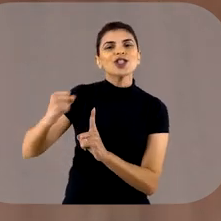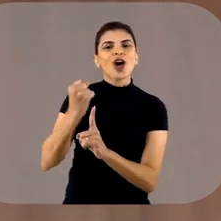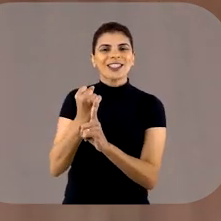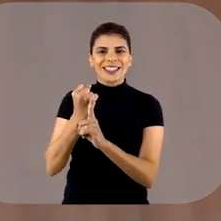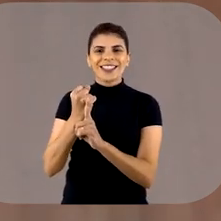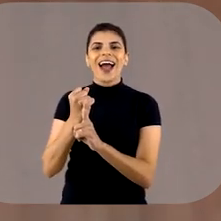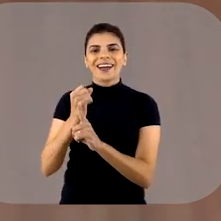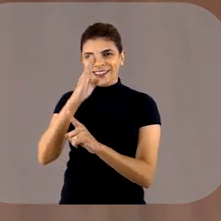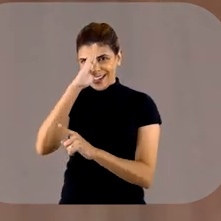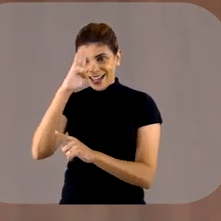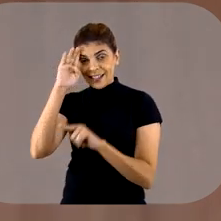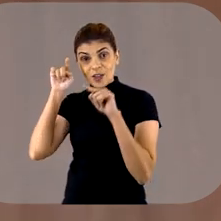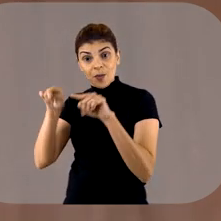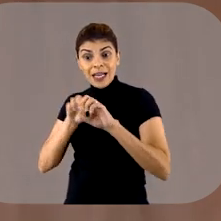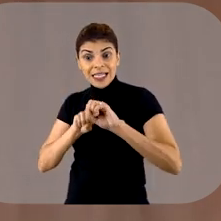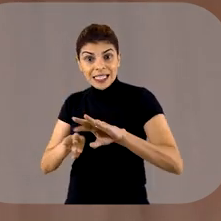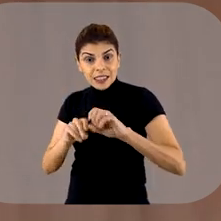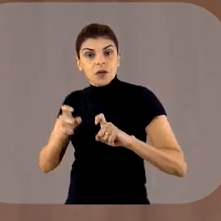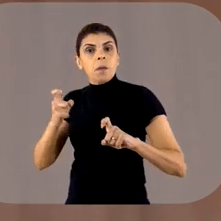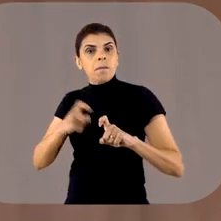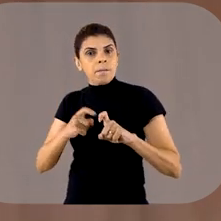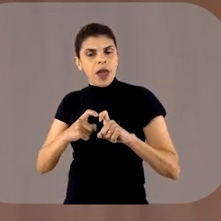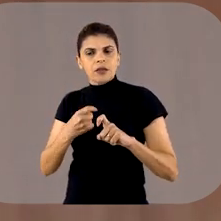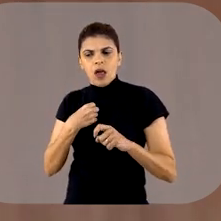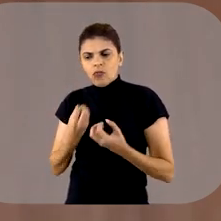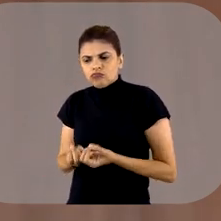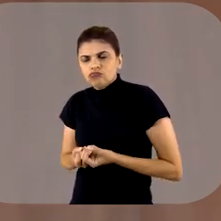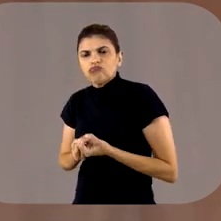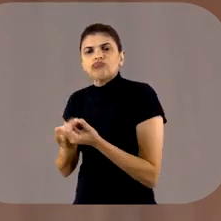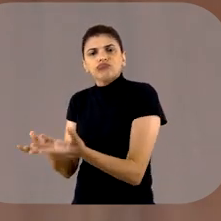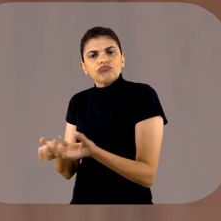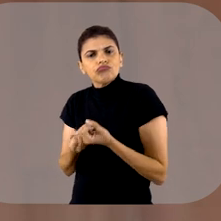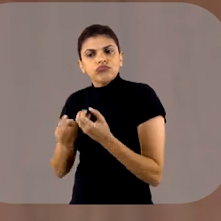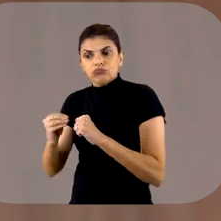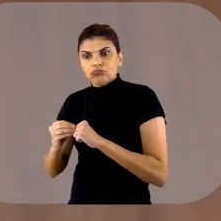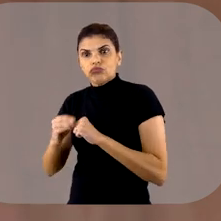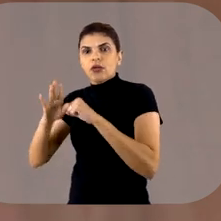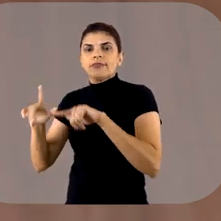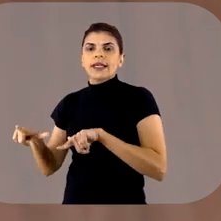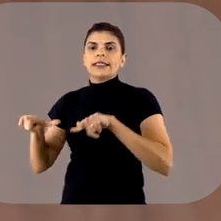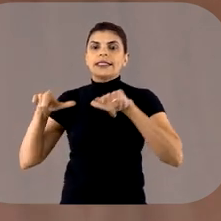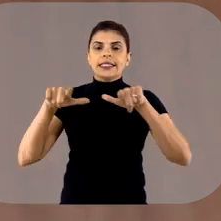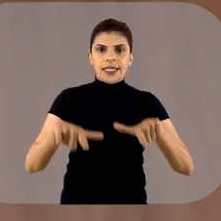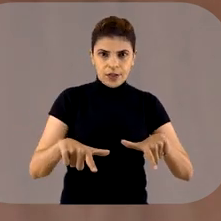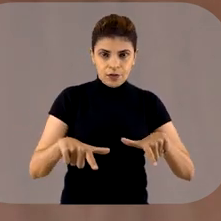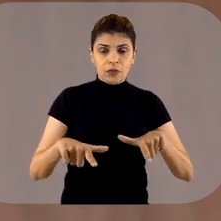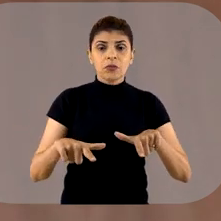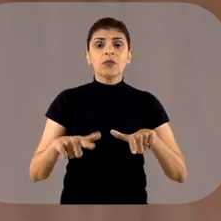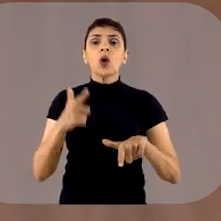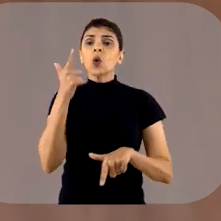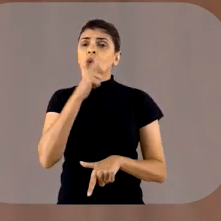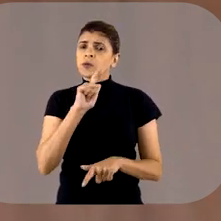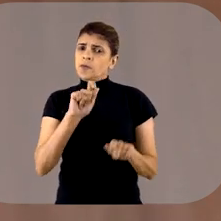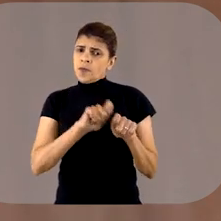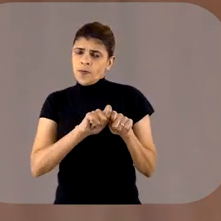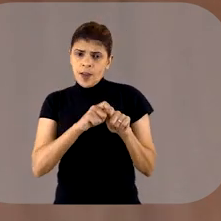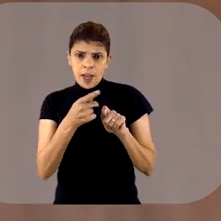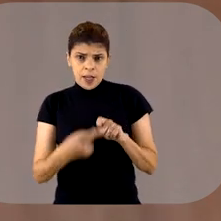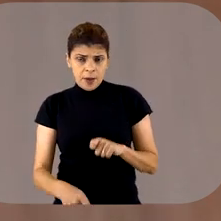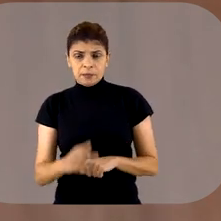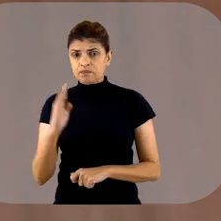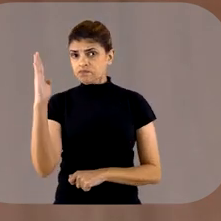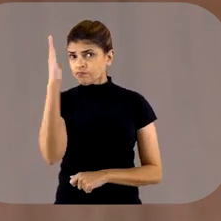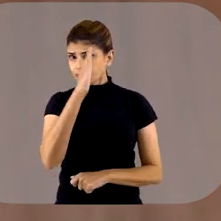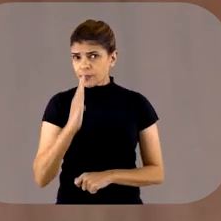sociedade médic dizer na academia o ensino médico é você passa o conhecimento certificado essa concepção ela se estabeleceu aqui teve